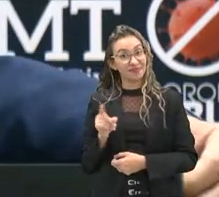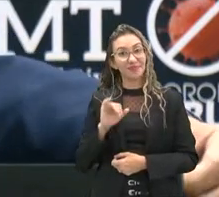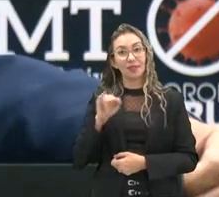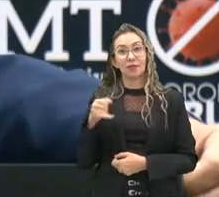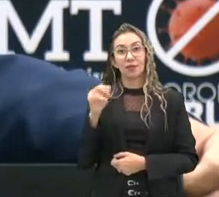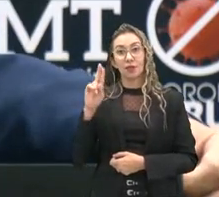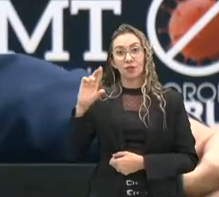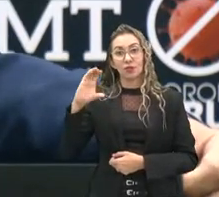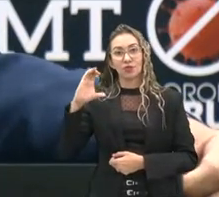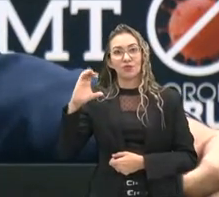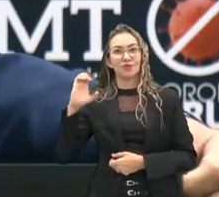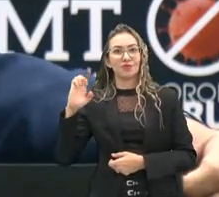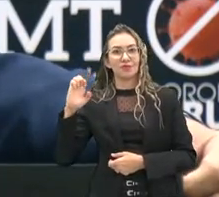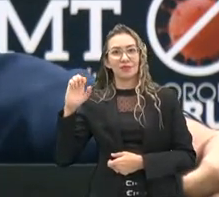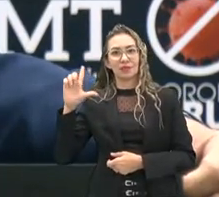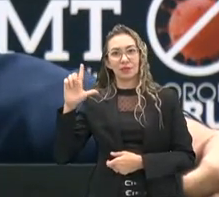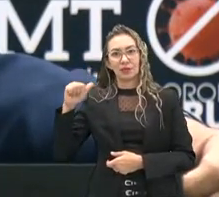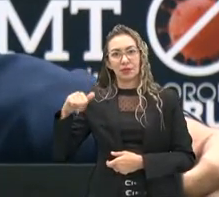cachaçada,